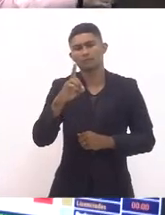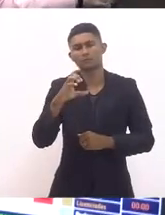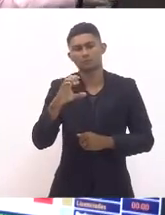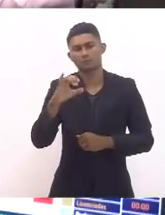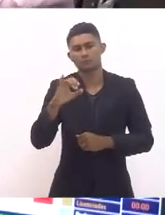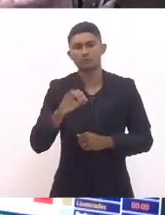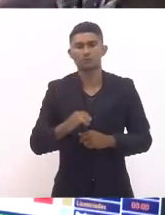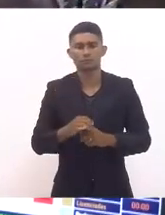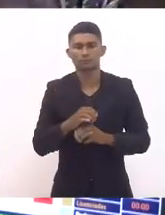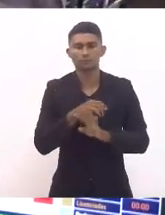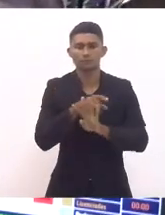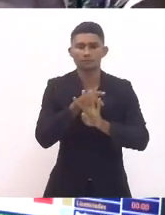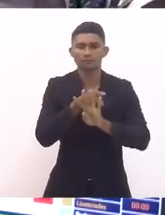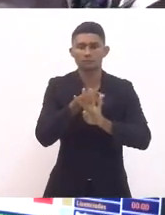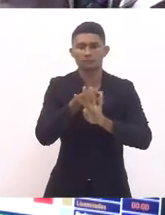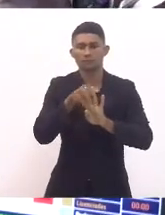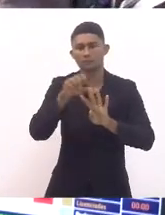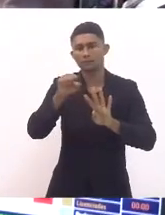Subtenente Bernardo,